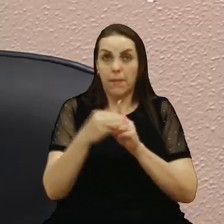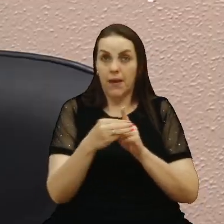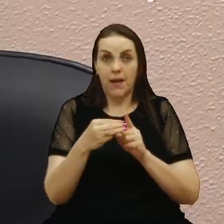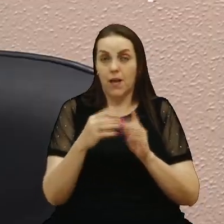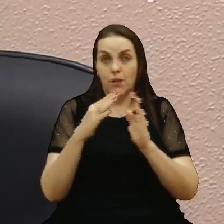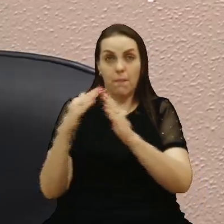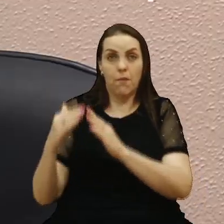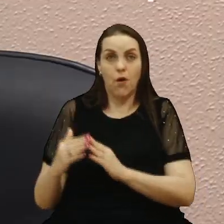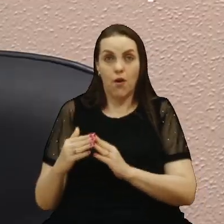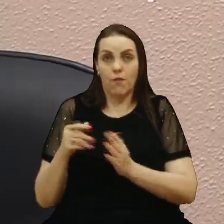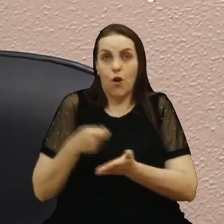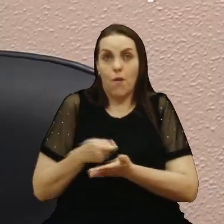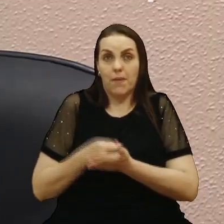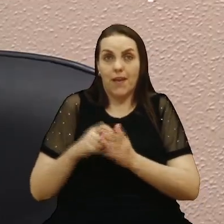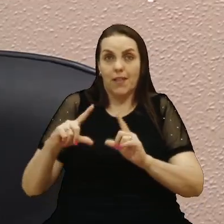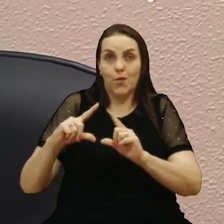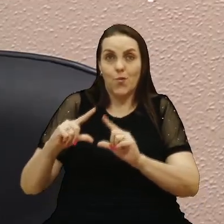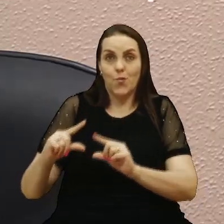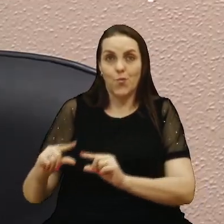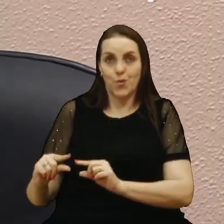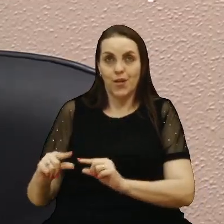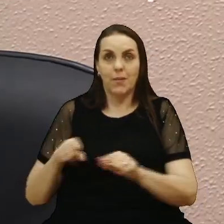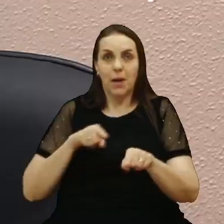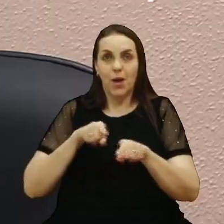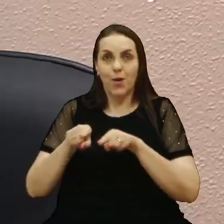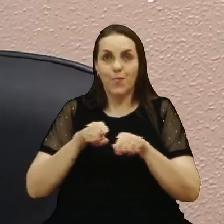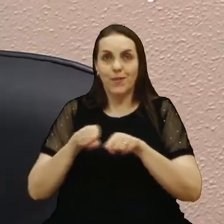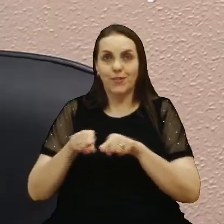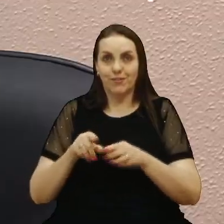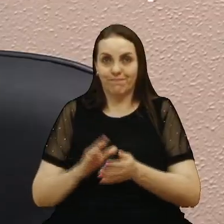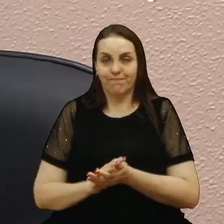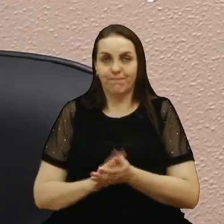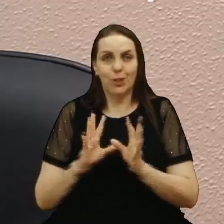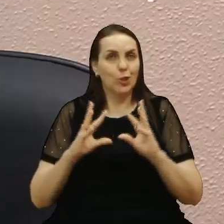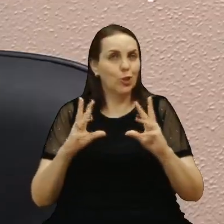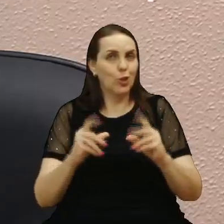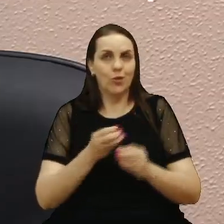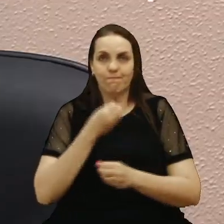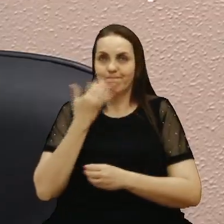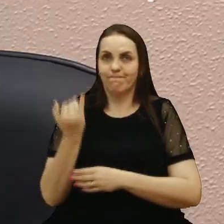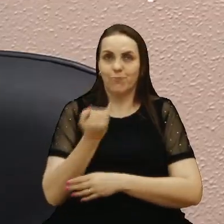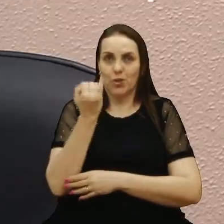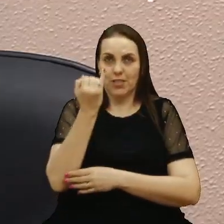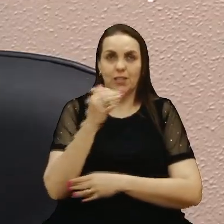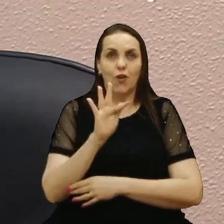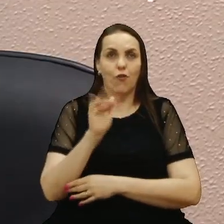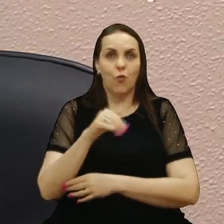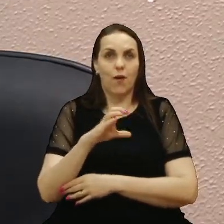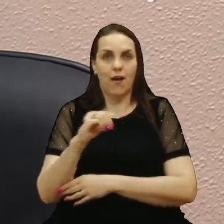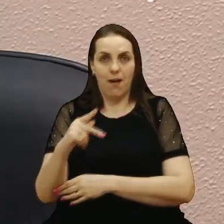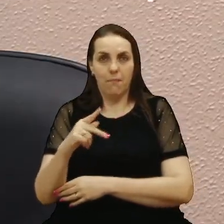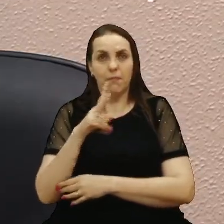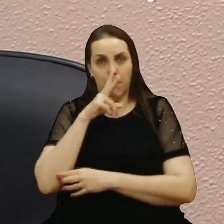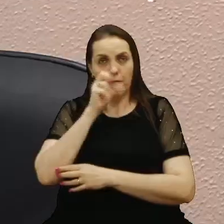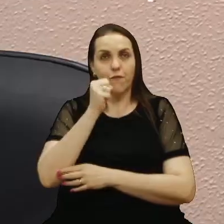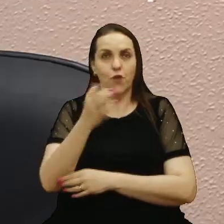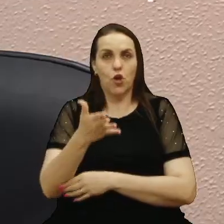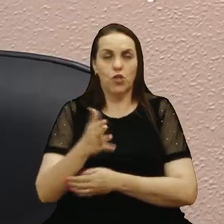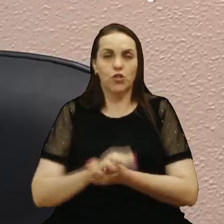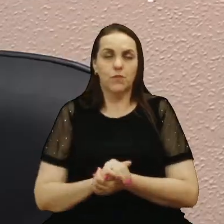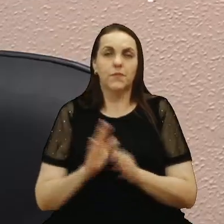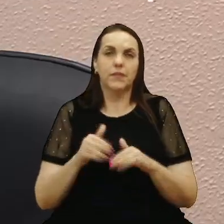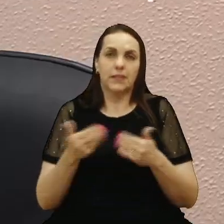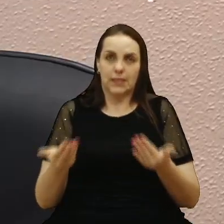obrigue a baixar os preços, porque aí vai ter mais competitividade. Então, todo mundo ganha tendo um FUNCAP forte, né?